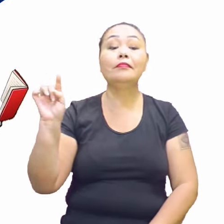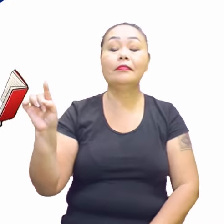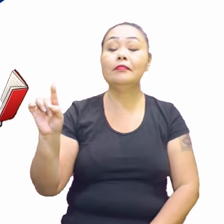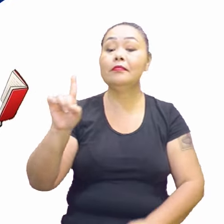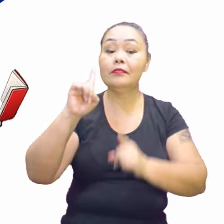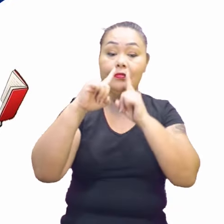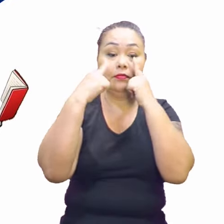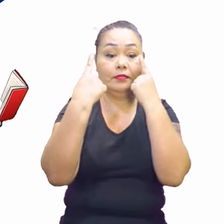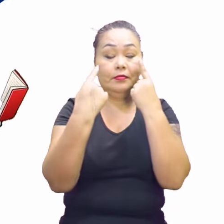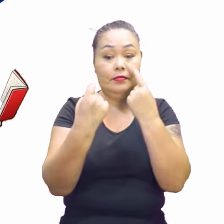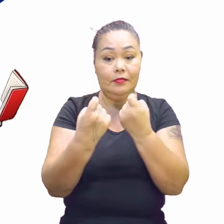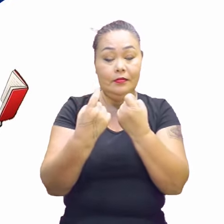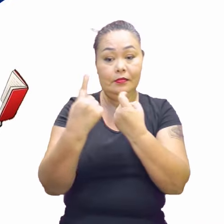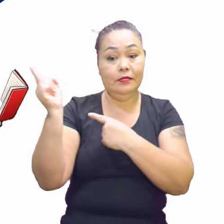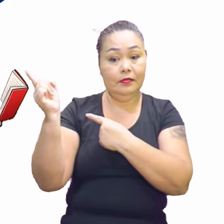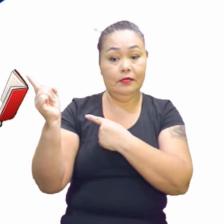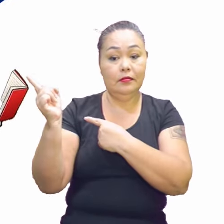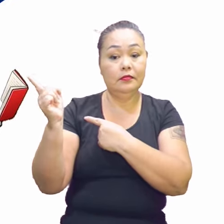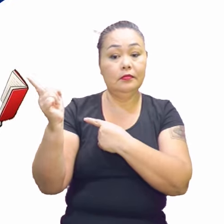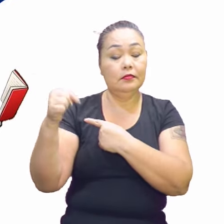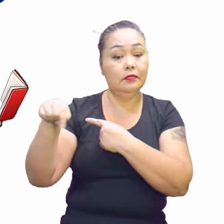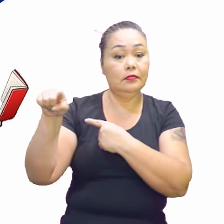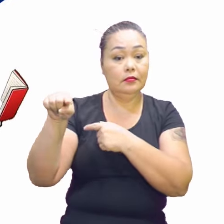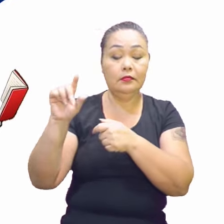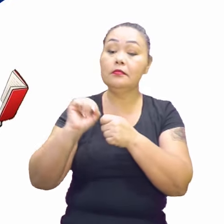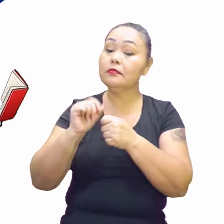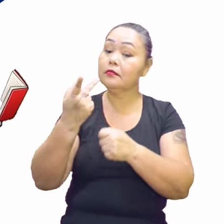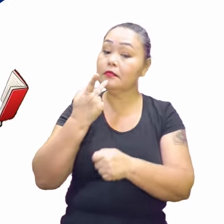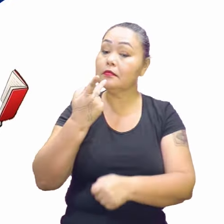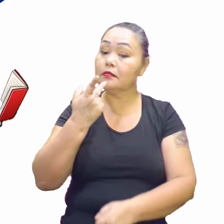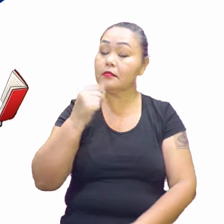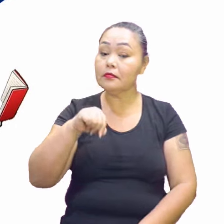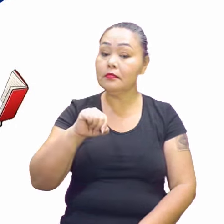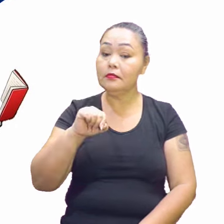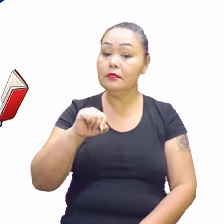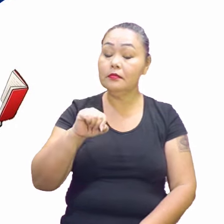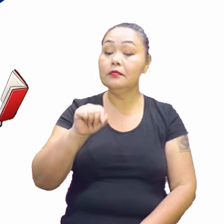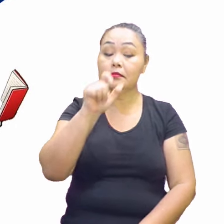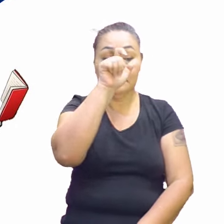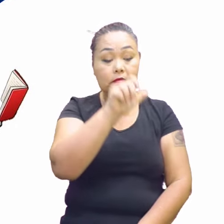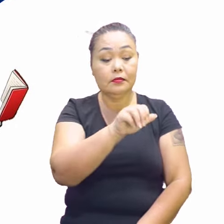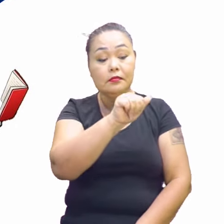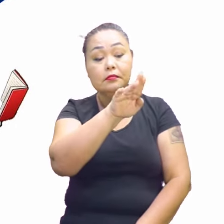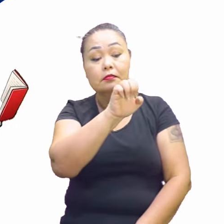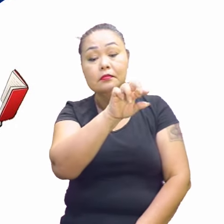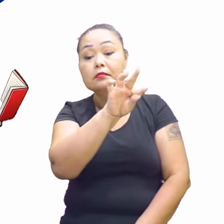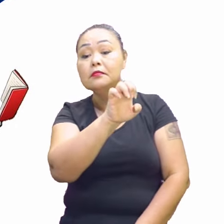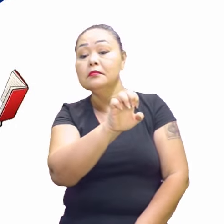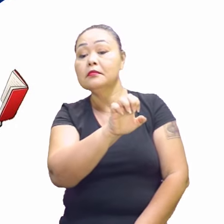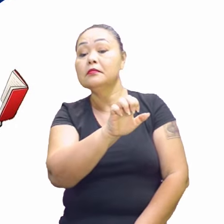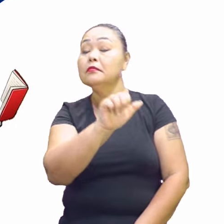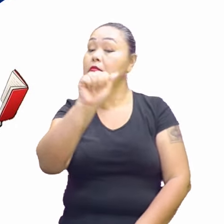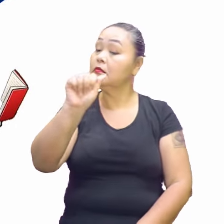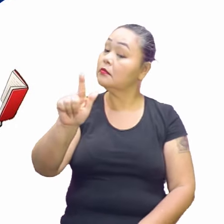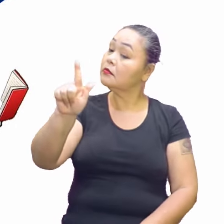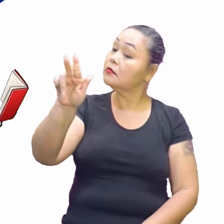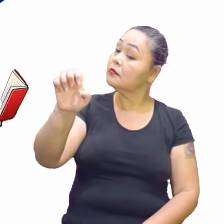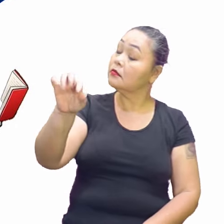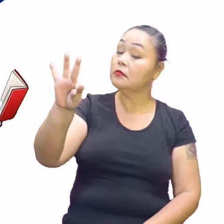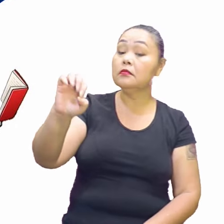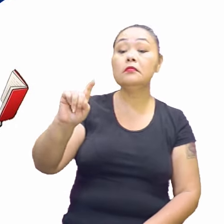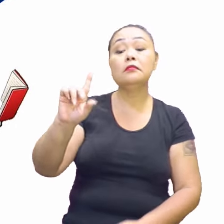que é interessante que a gente trouxe aqui para vocês, até na hora da fala, que eu estou usando o agente, né? Se eu estou usando o agente, eu